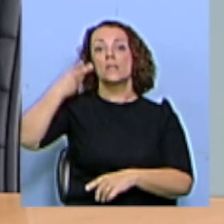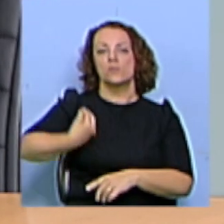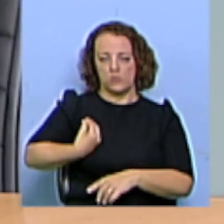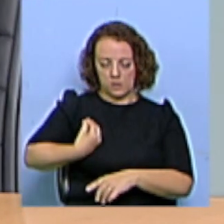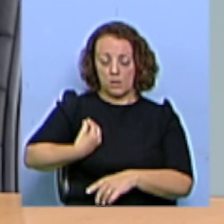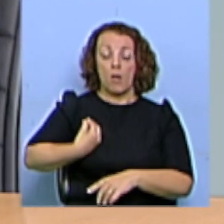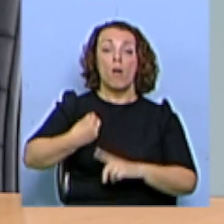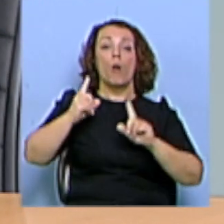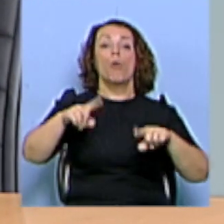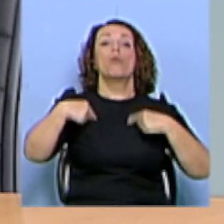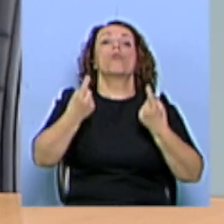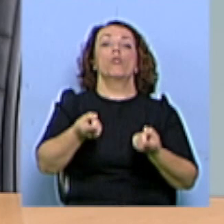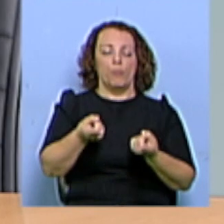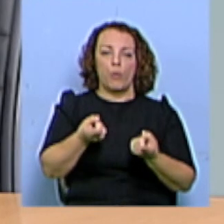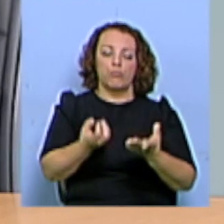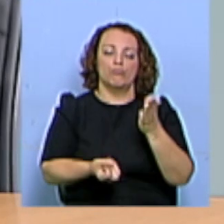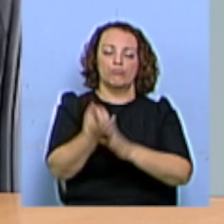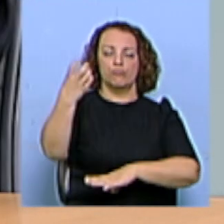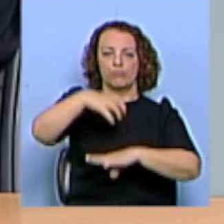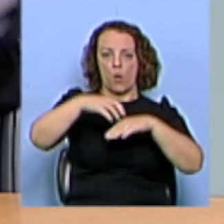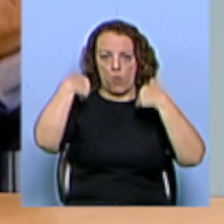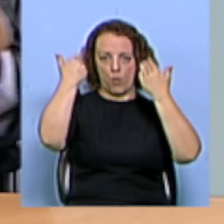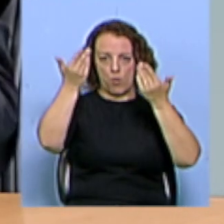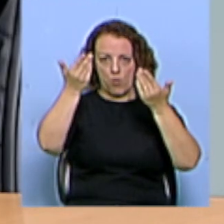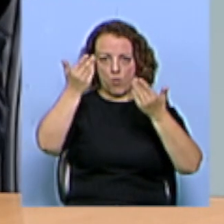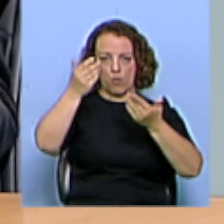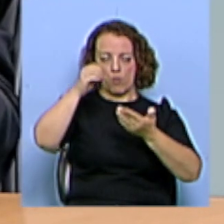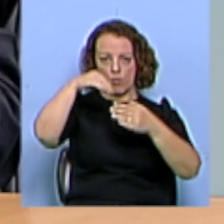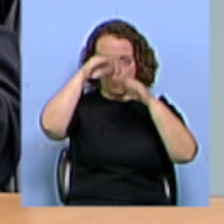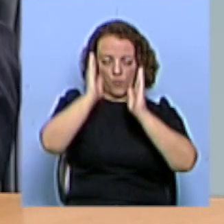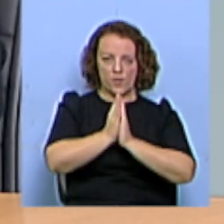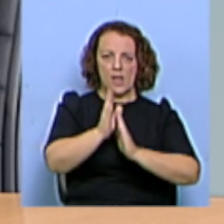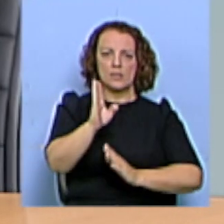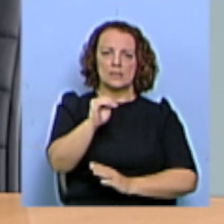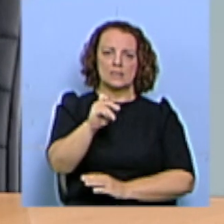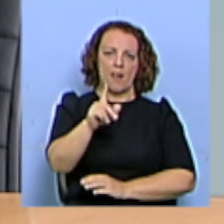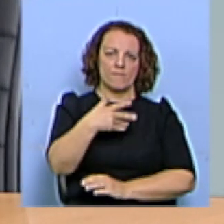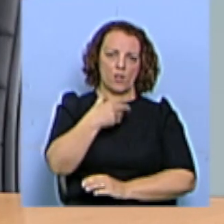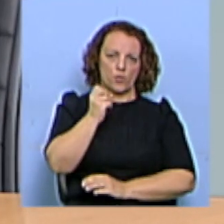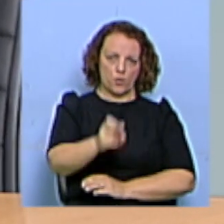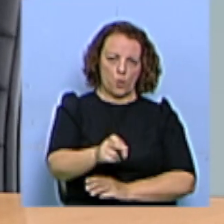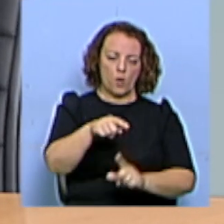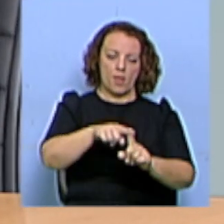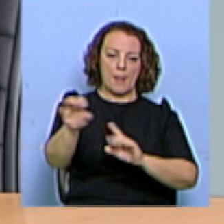então dinamitaram o grande convento de São Salvador, que era a sede da custódia, e preparavam-se para o fazer